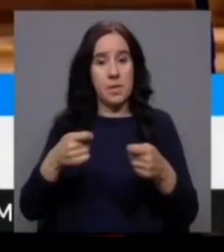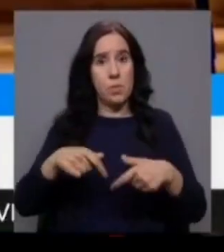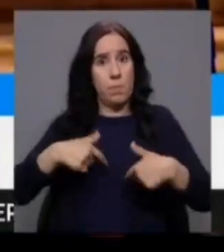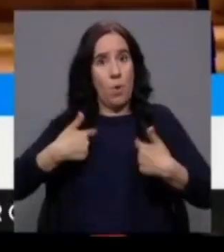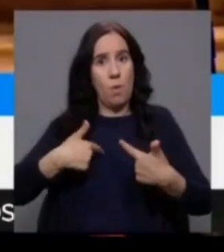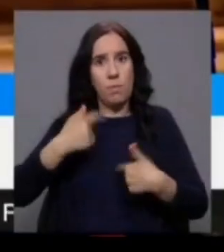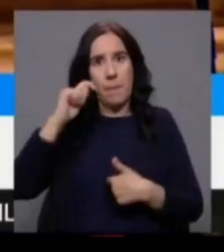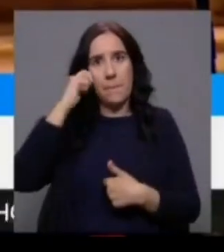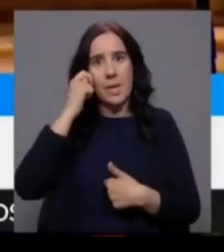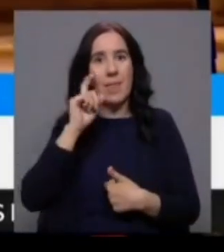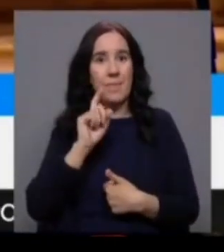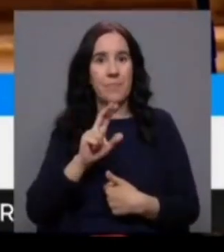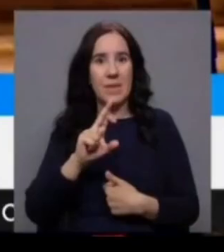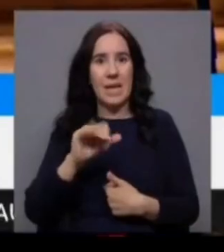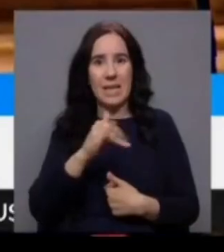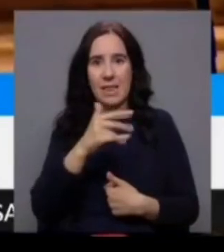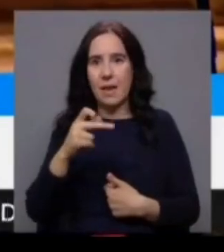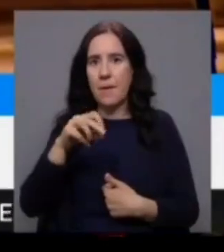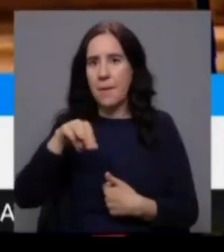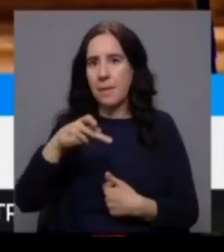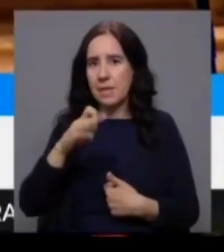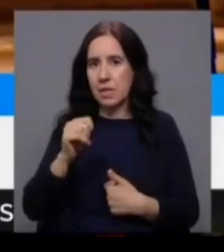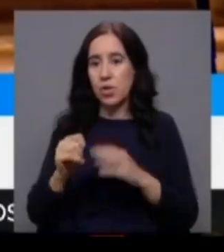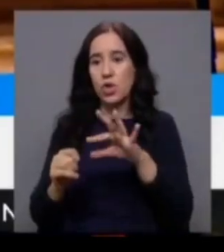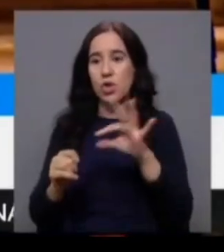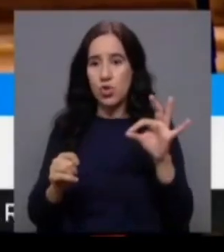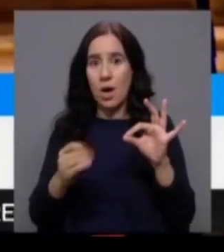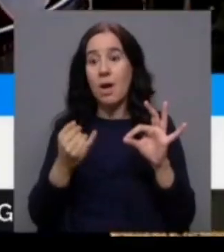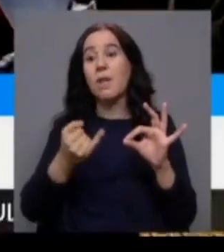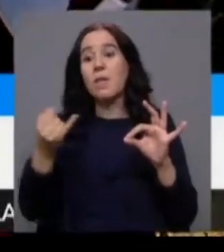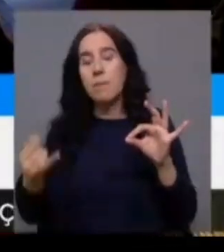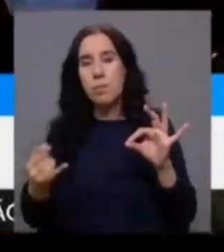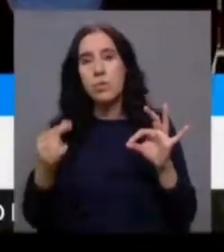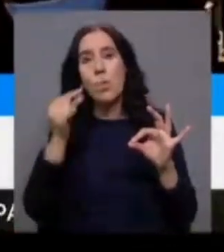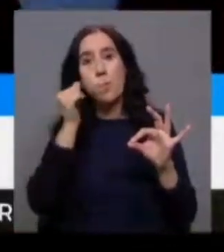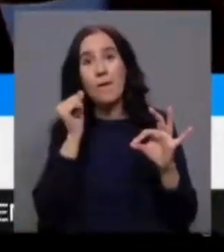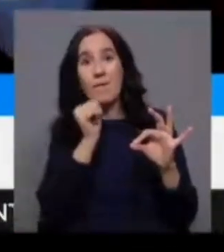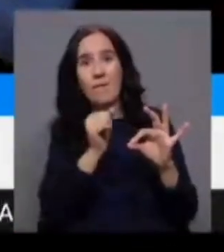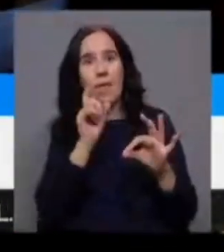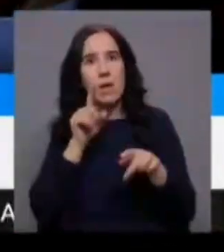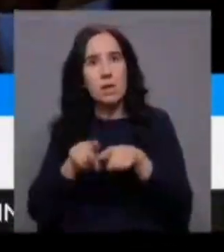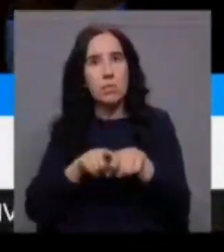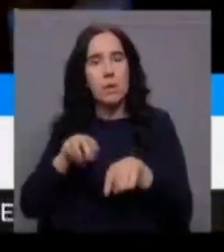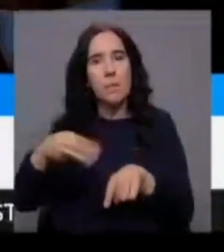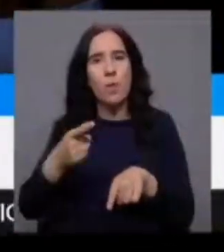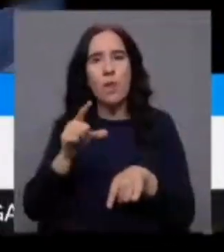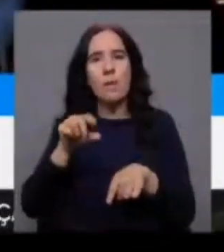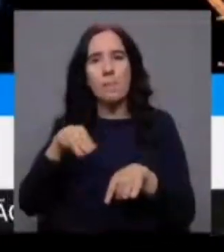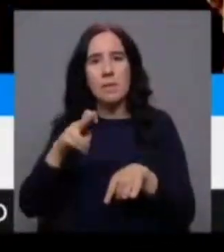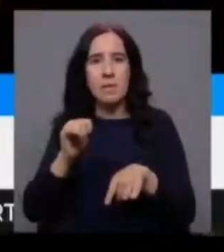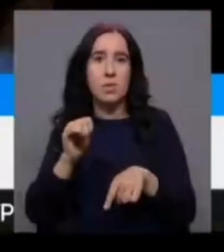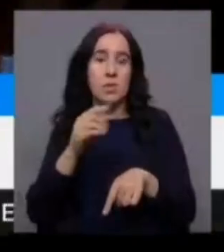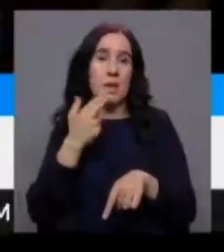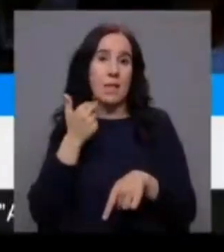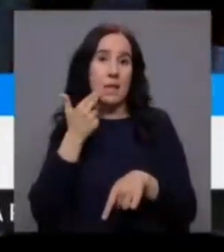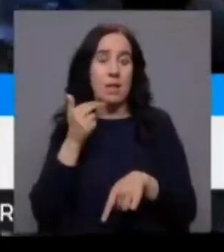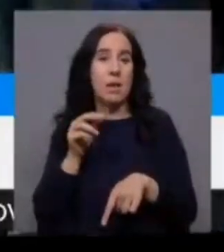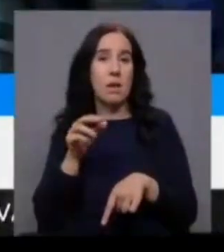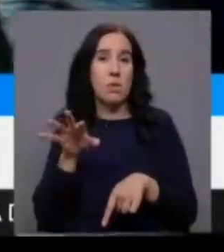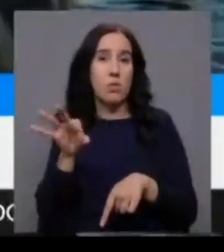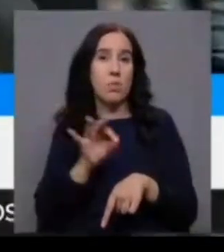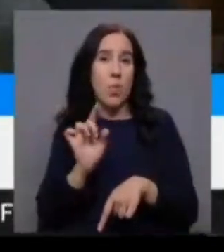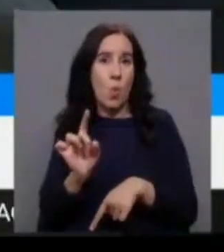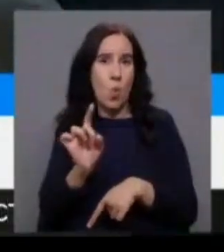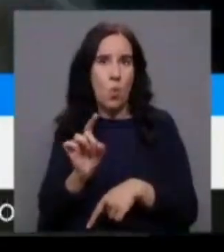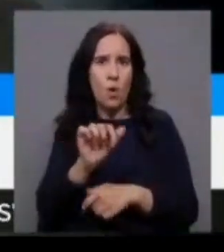depois de Rita Matias ter sido eleita, André Ventura nomeou o pai da deputada, Manuel Matias, como assessor político. O